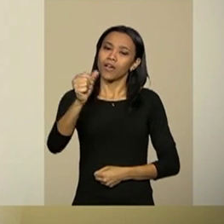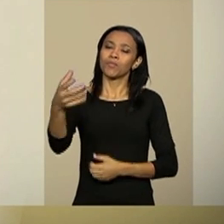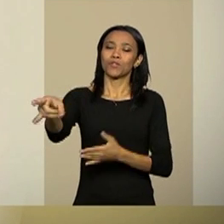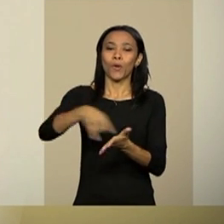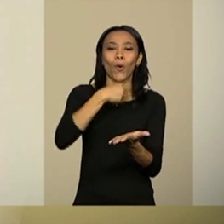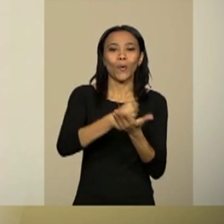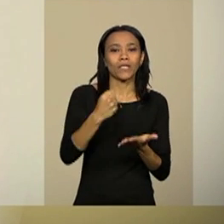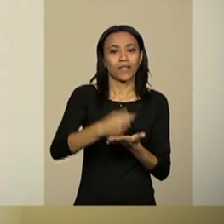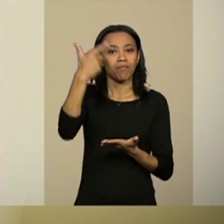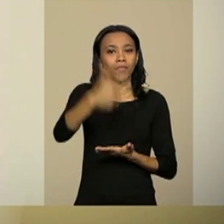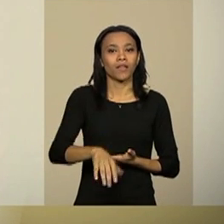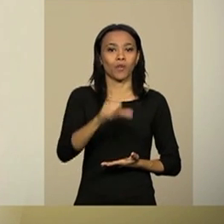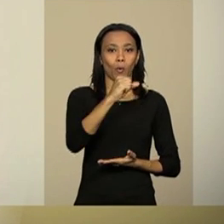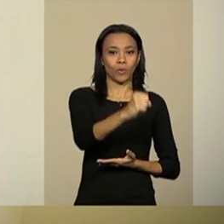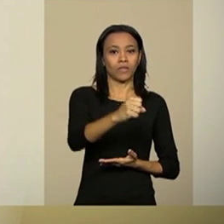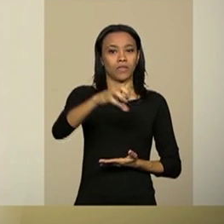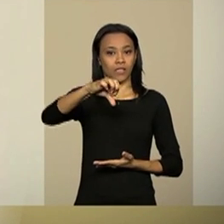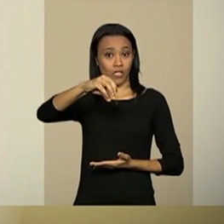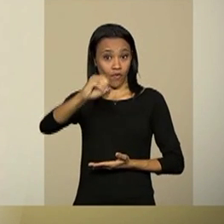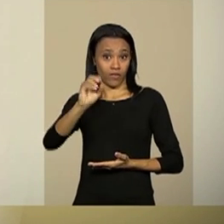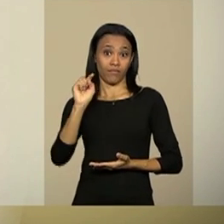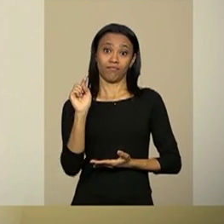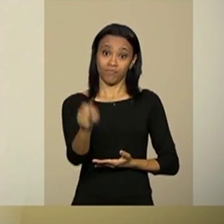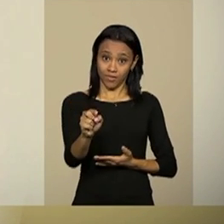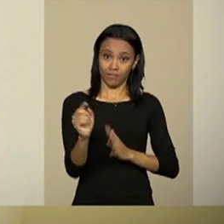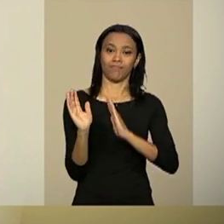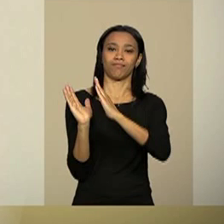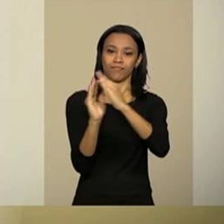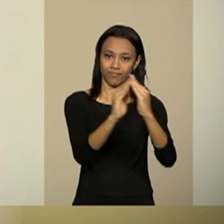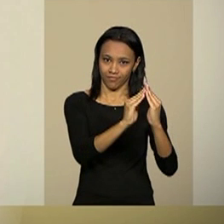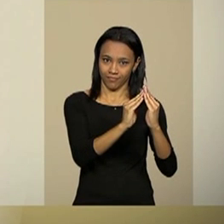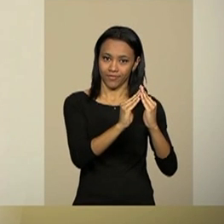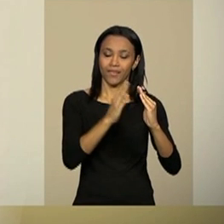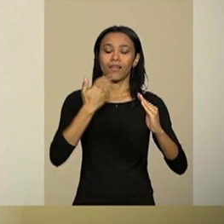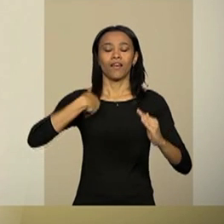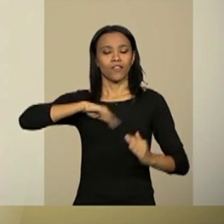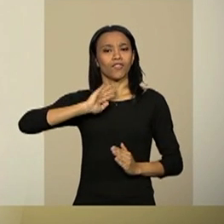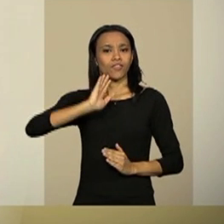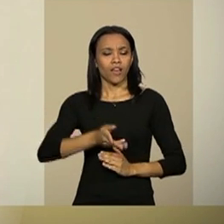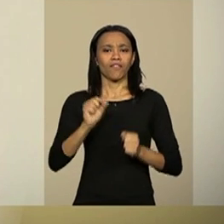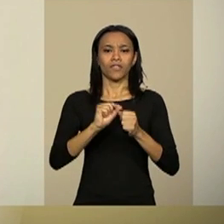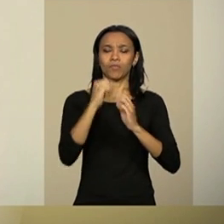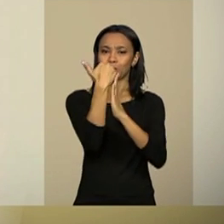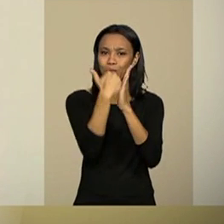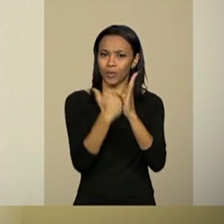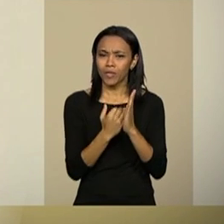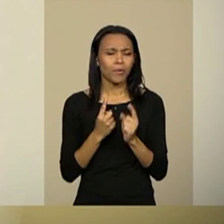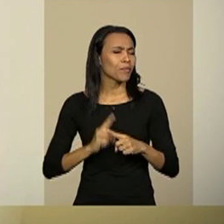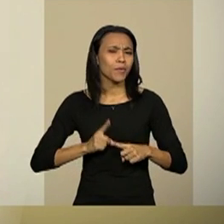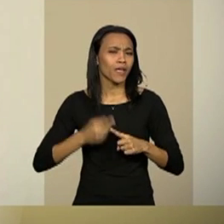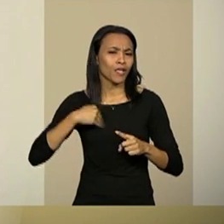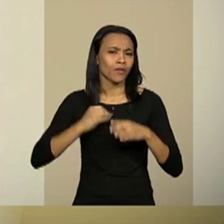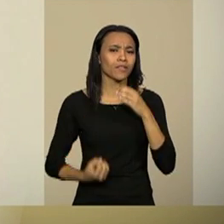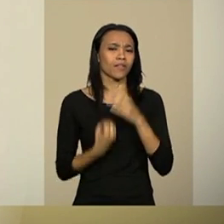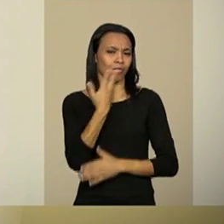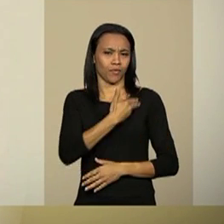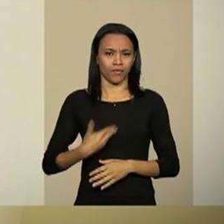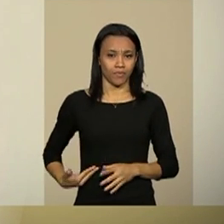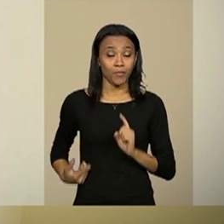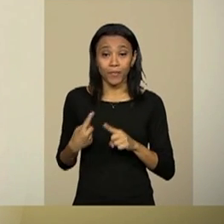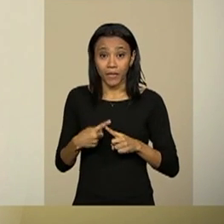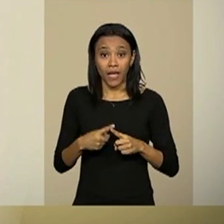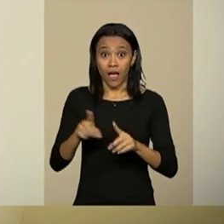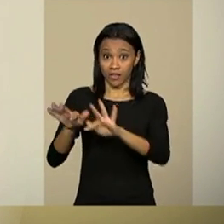mais 890 mil moradias fizemos o minha casa minha vida sabe porque luciano porque